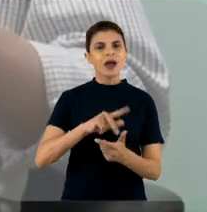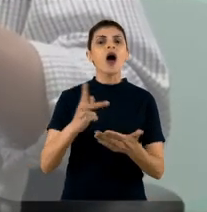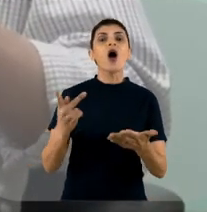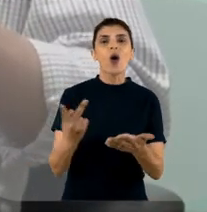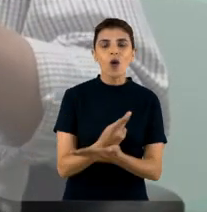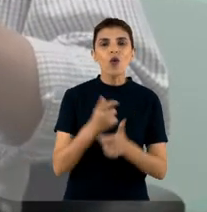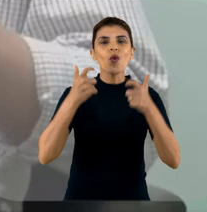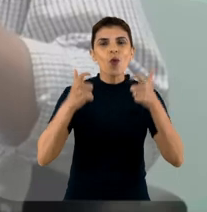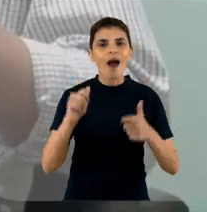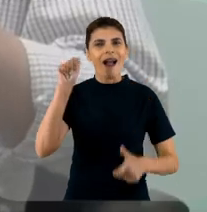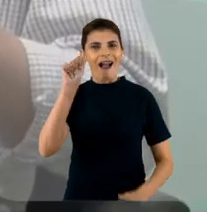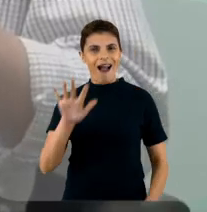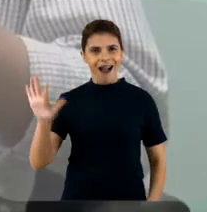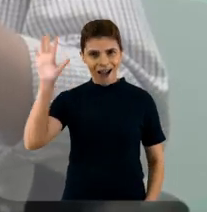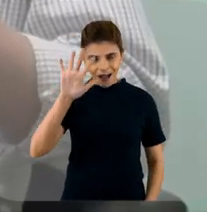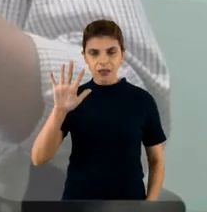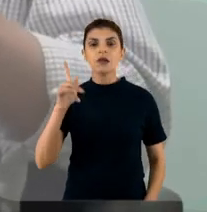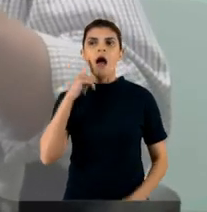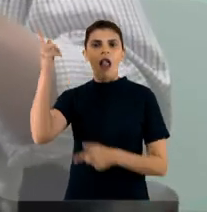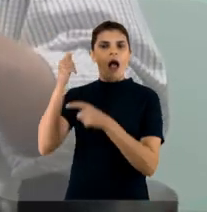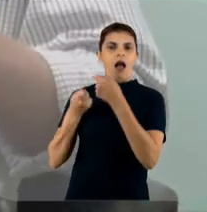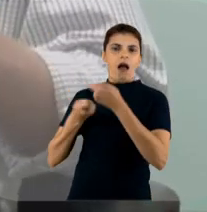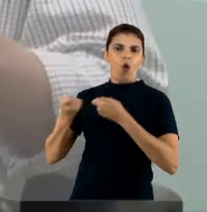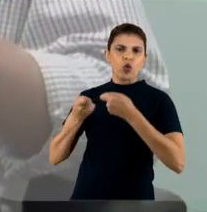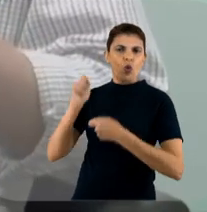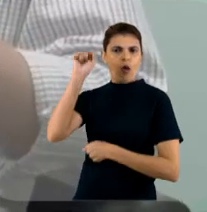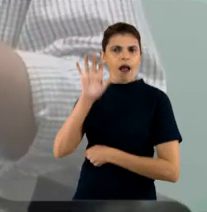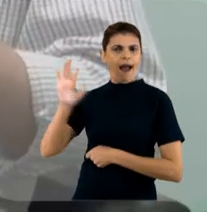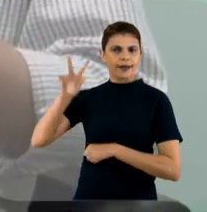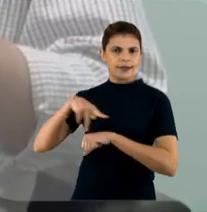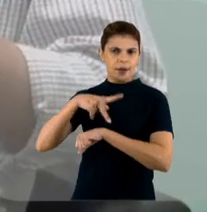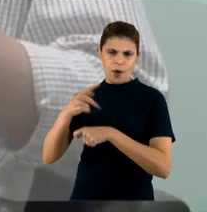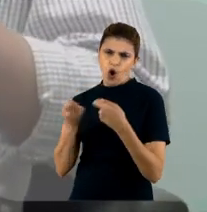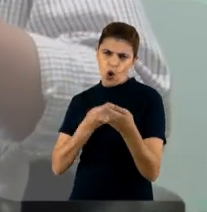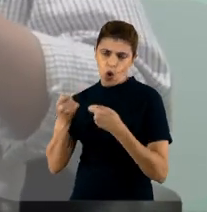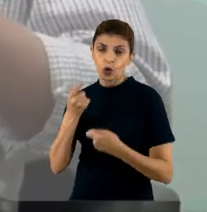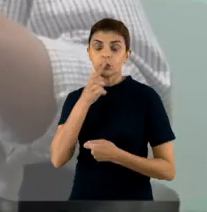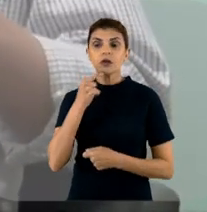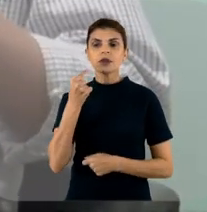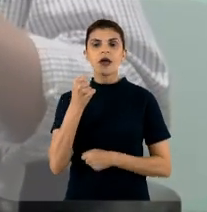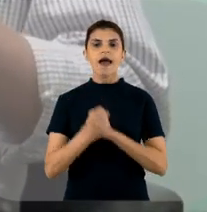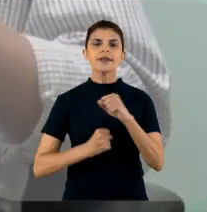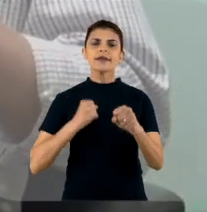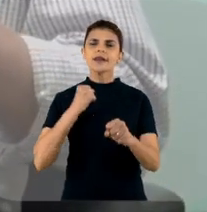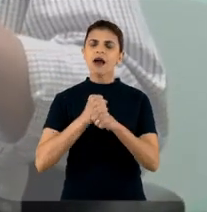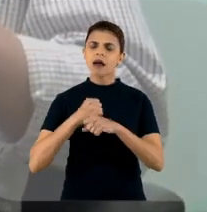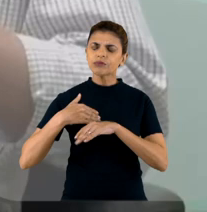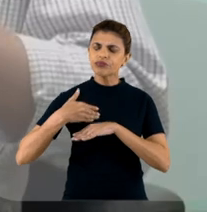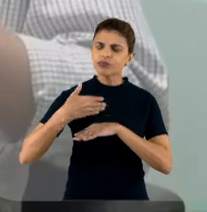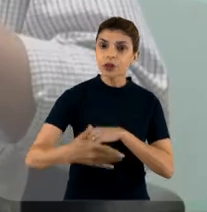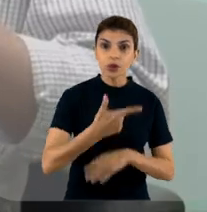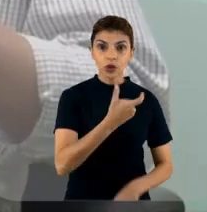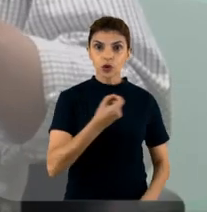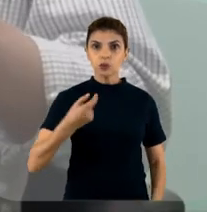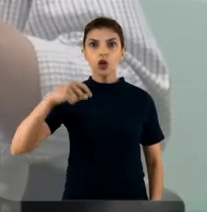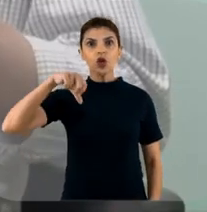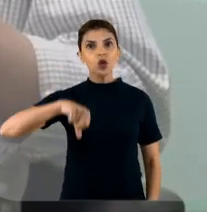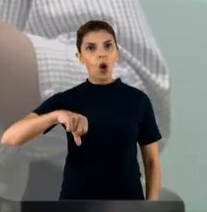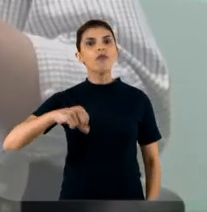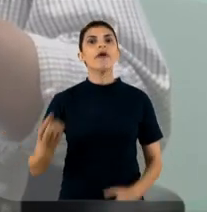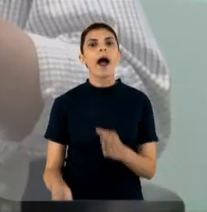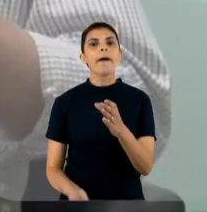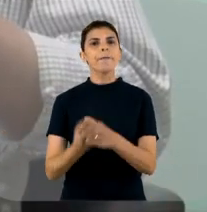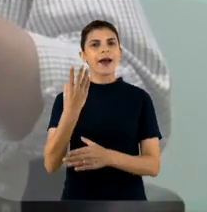também na Ásia inicialmente essa epidemia foi contida de certa forma 7 anos depois em 2009 apareceu